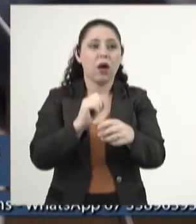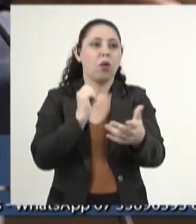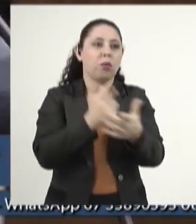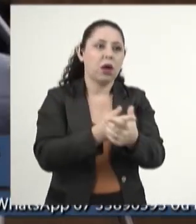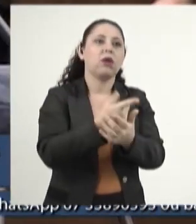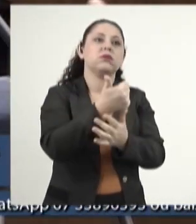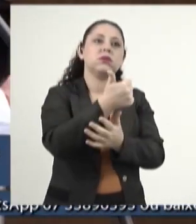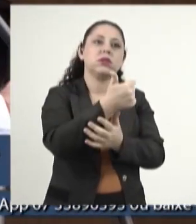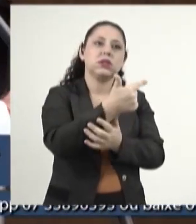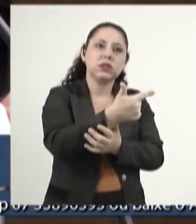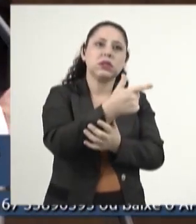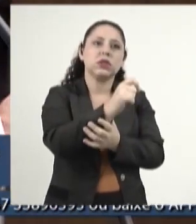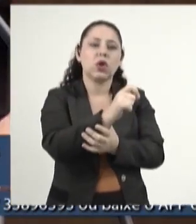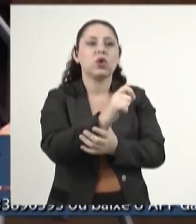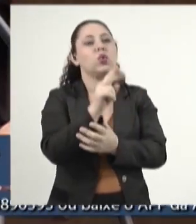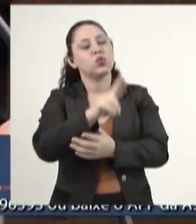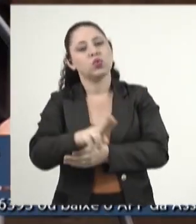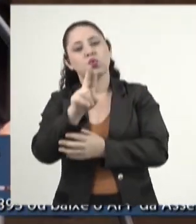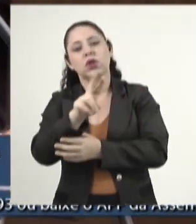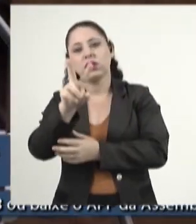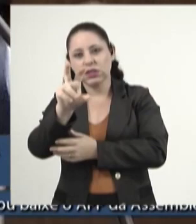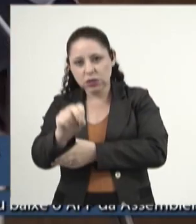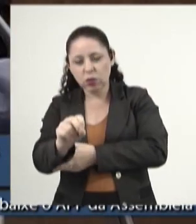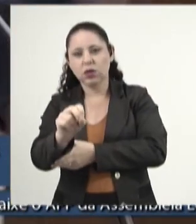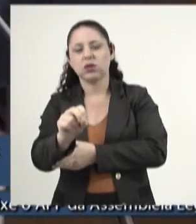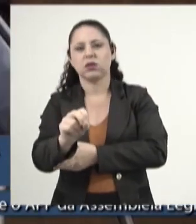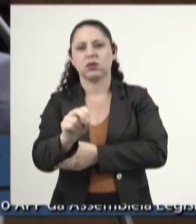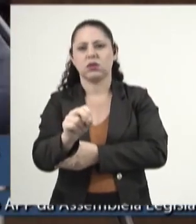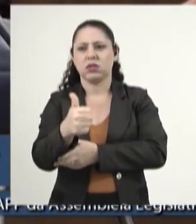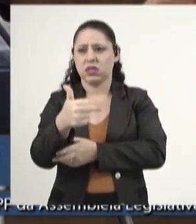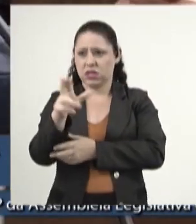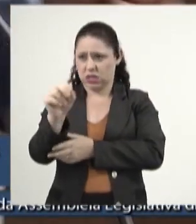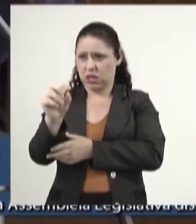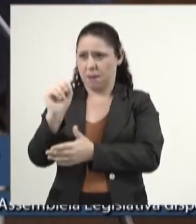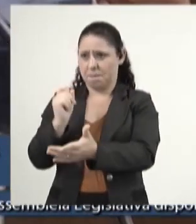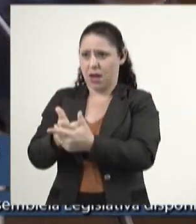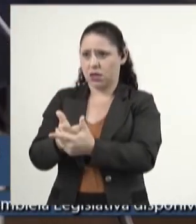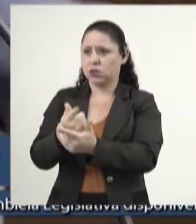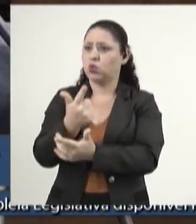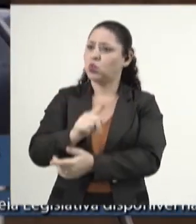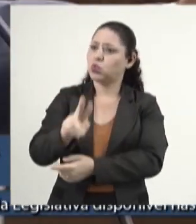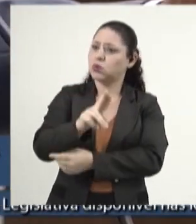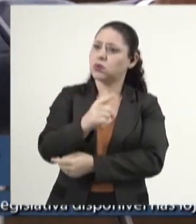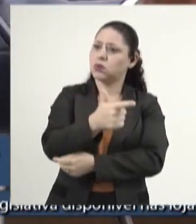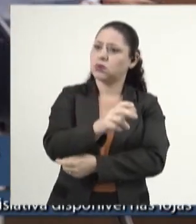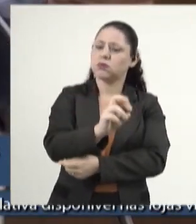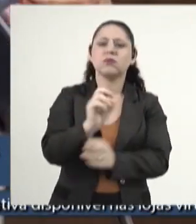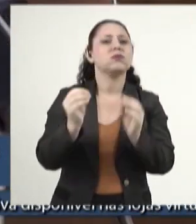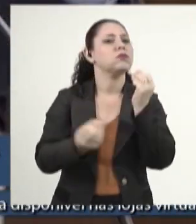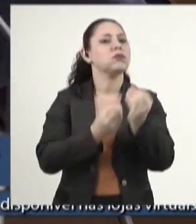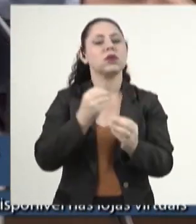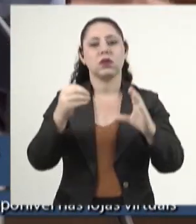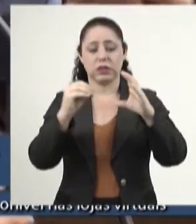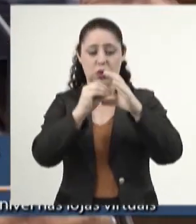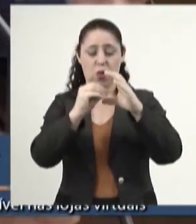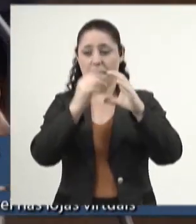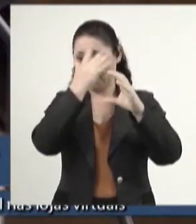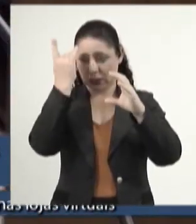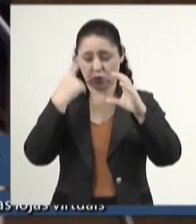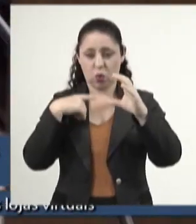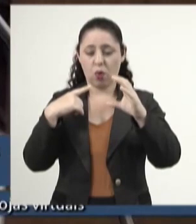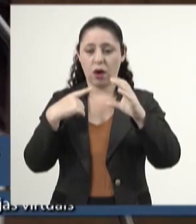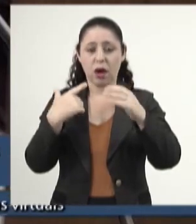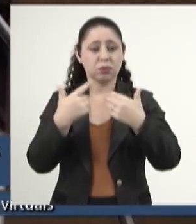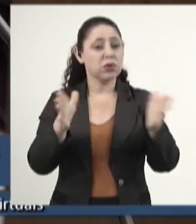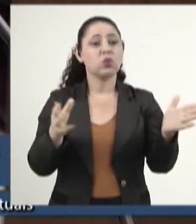É o único país que é obrigado a comprar 100% e usar 50. E se não usar, vai preso. É o único país que aqui no Centro-Oeste o cara vem e